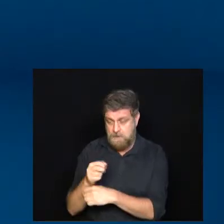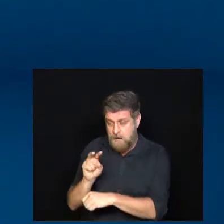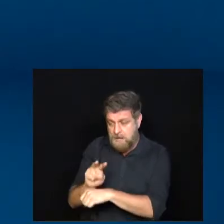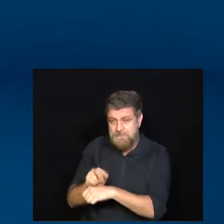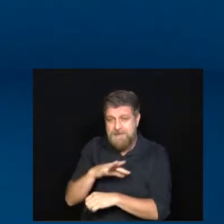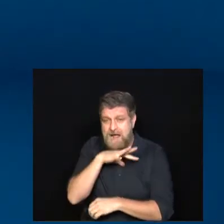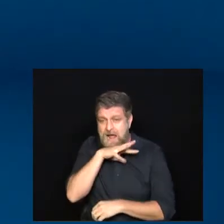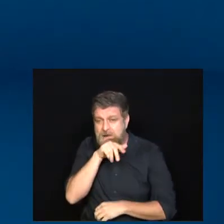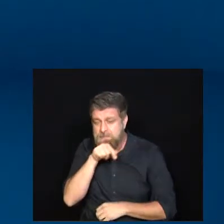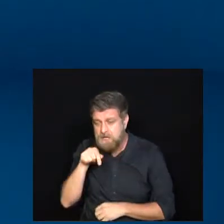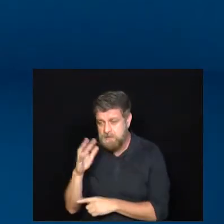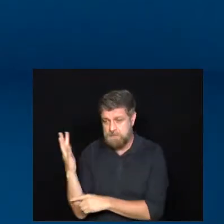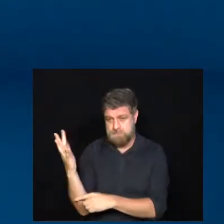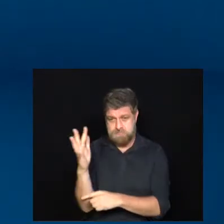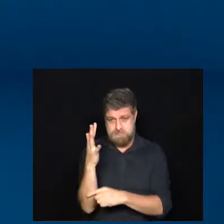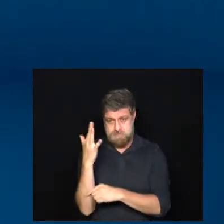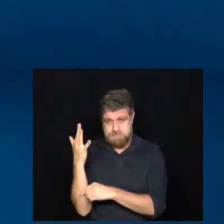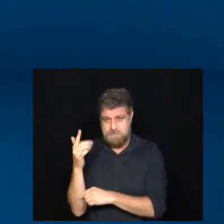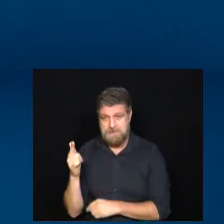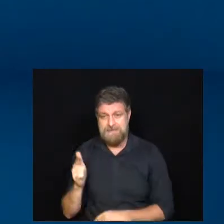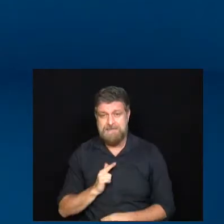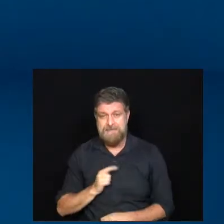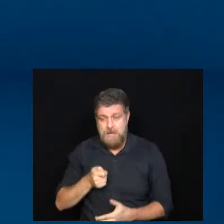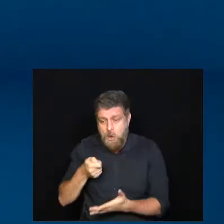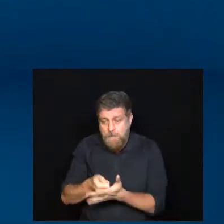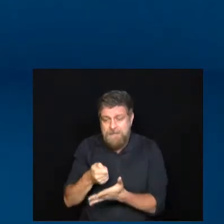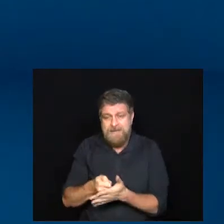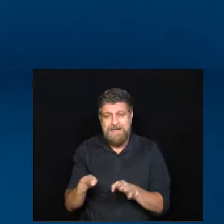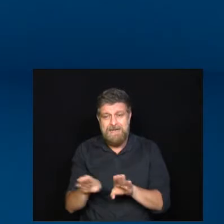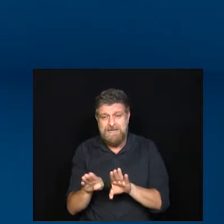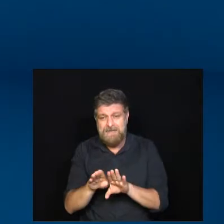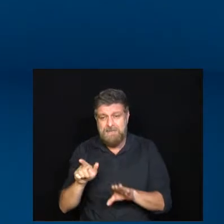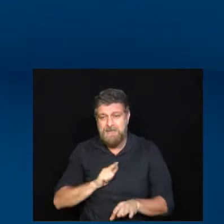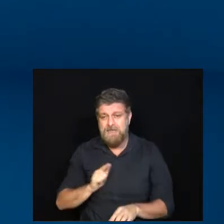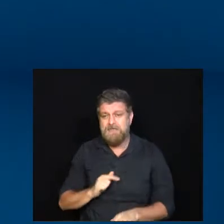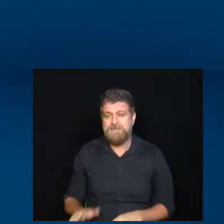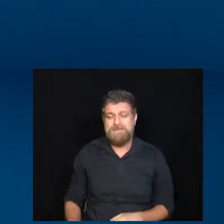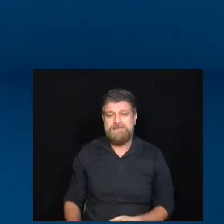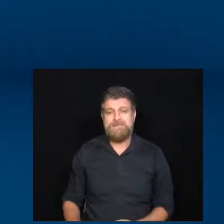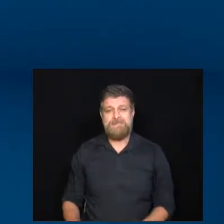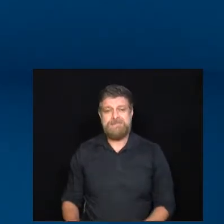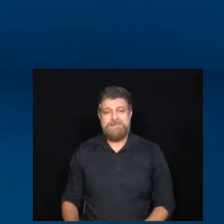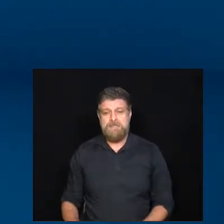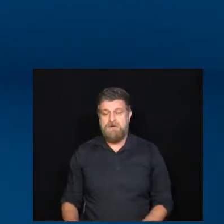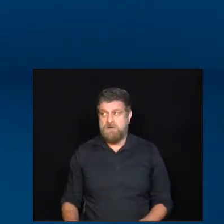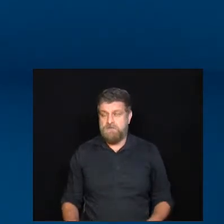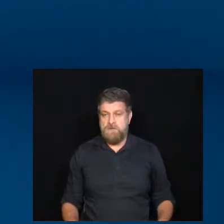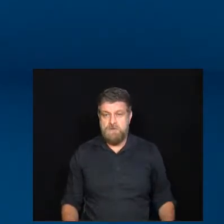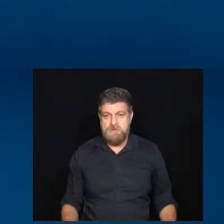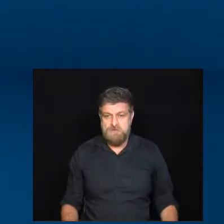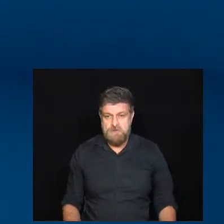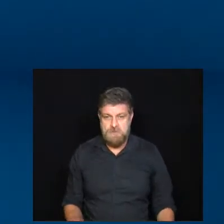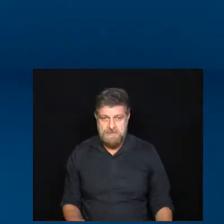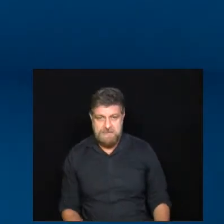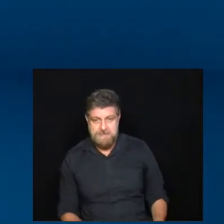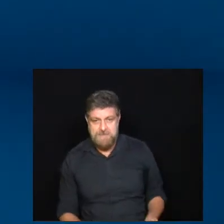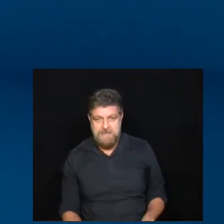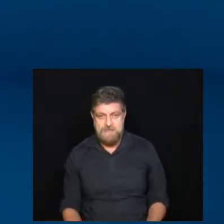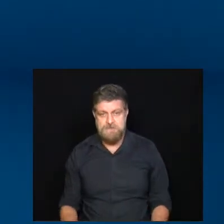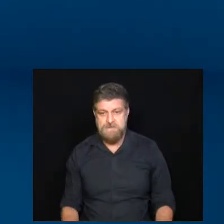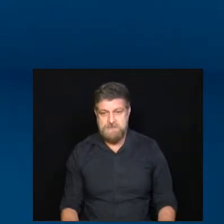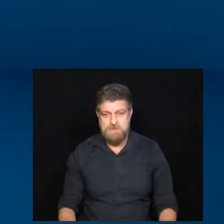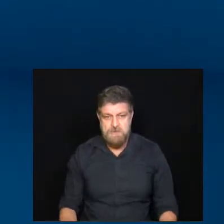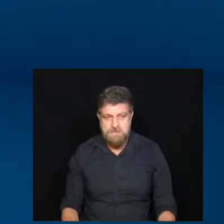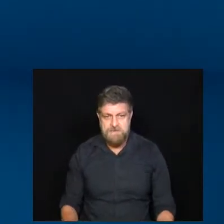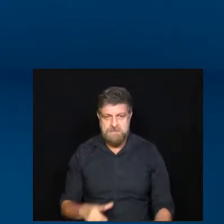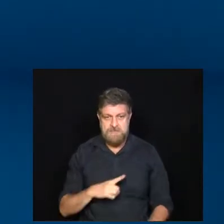silvestres aqui em Campinas. Também determina que os animais criados em liberdade no bosque serão mantidos nesta condição e de